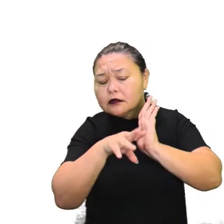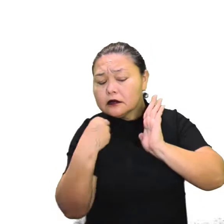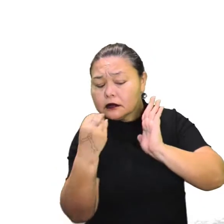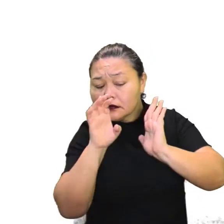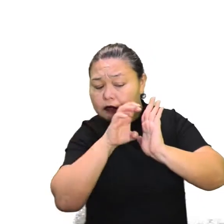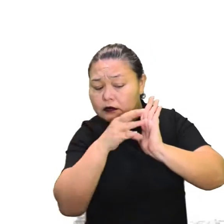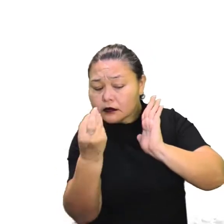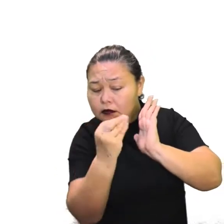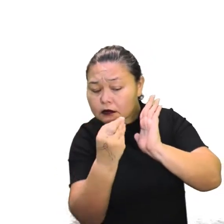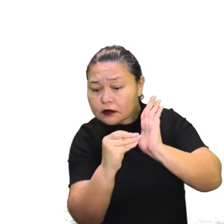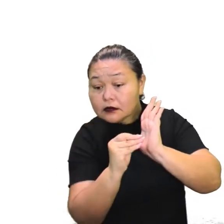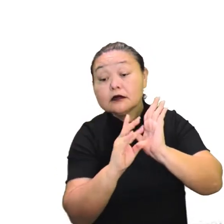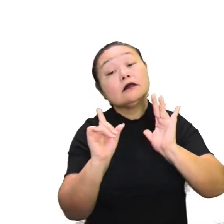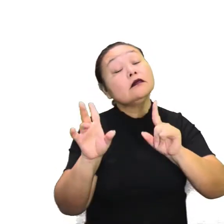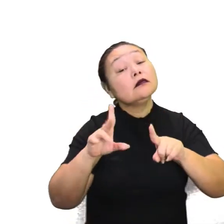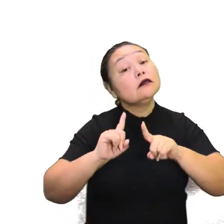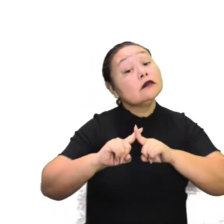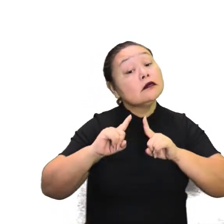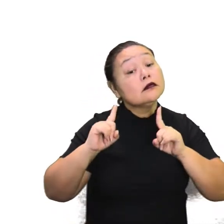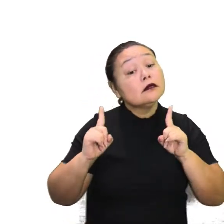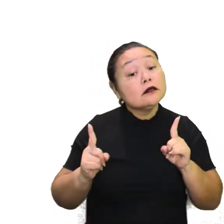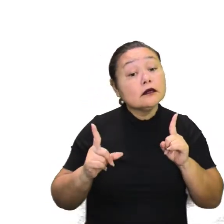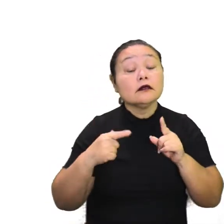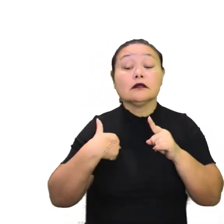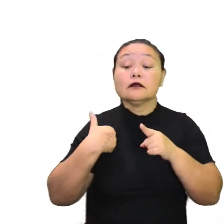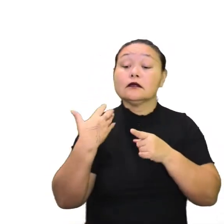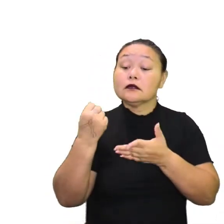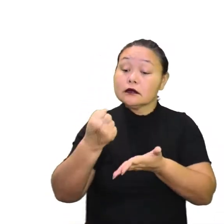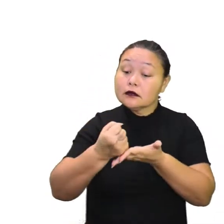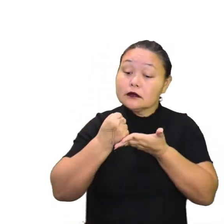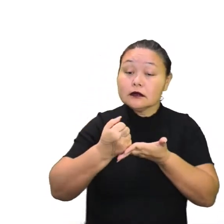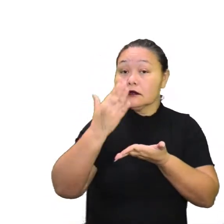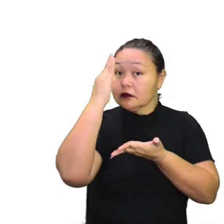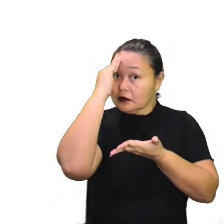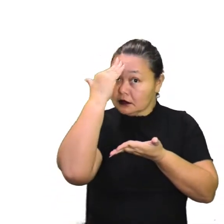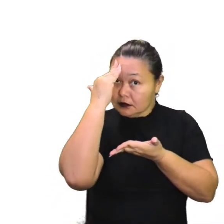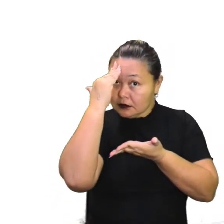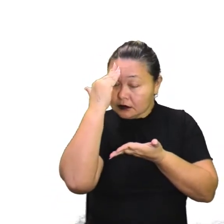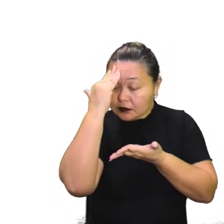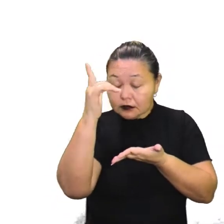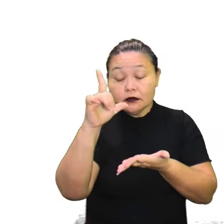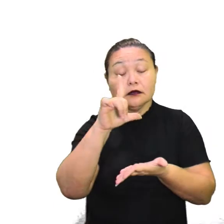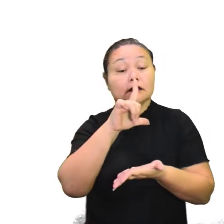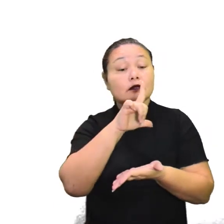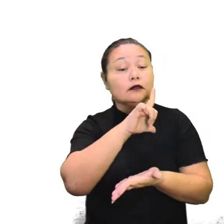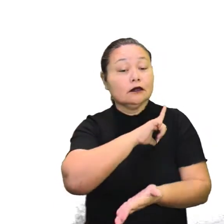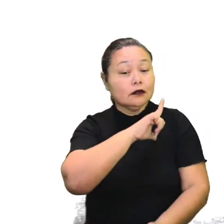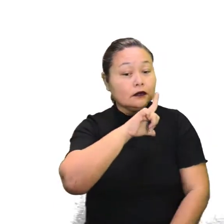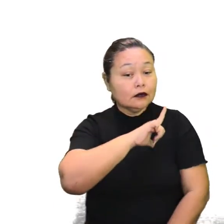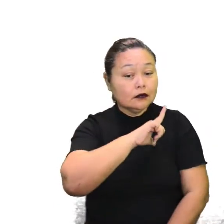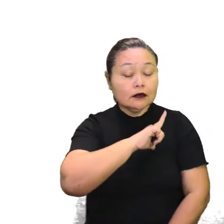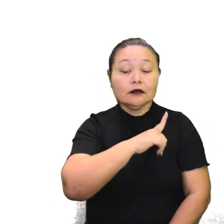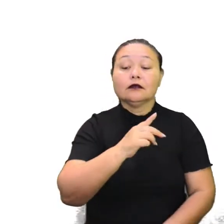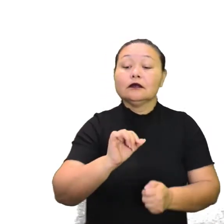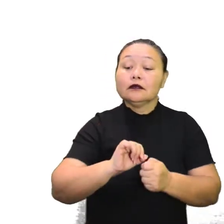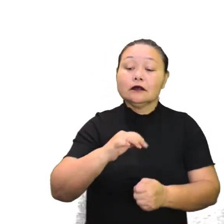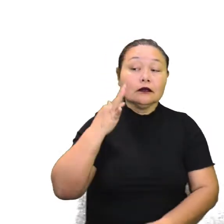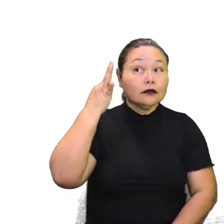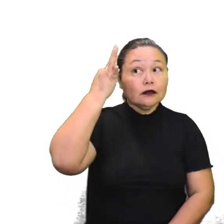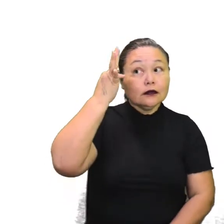conceituada, correto? Mas, para nos ajudar melhor a entendê-la, tem o cara, gente, o